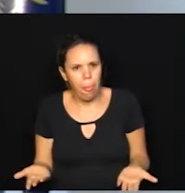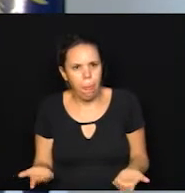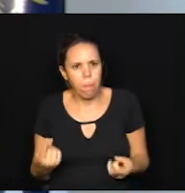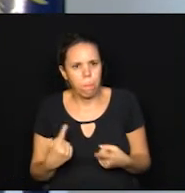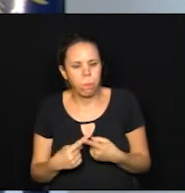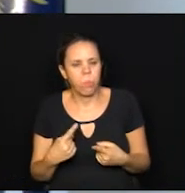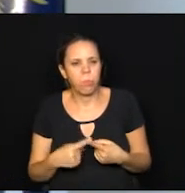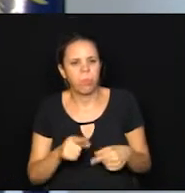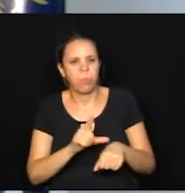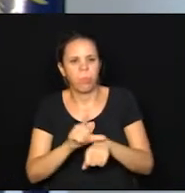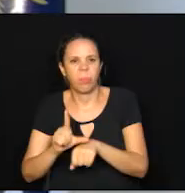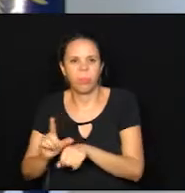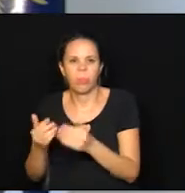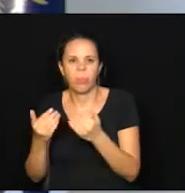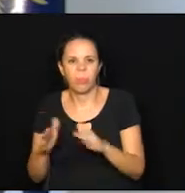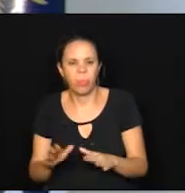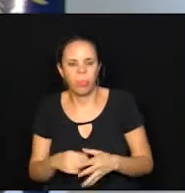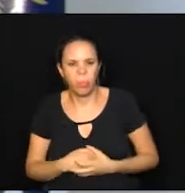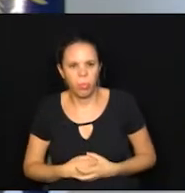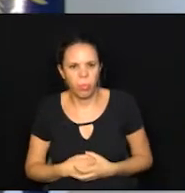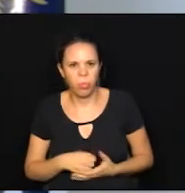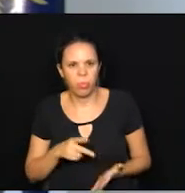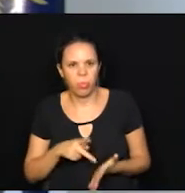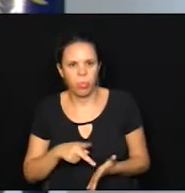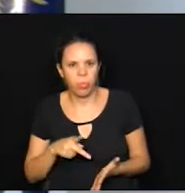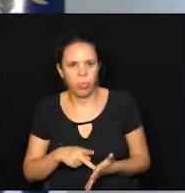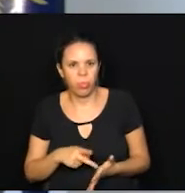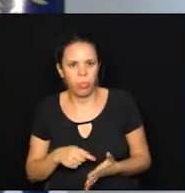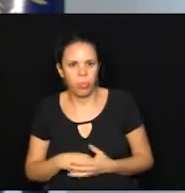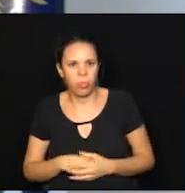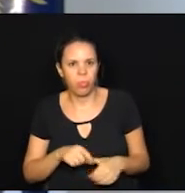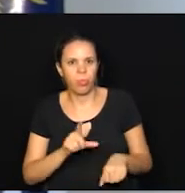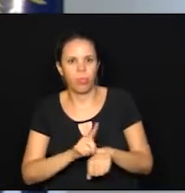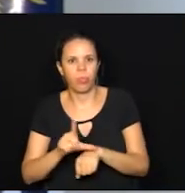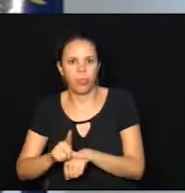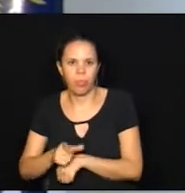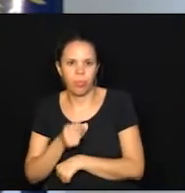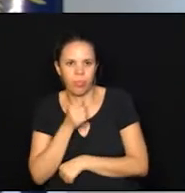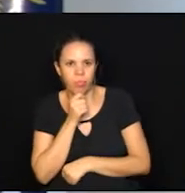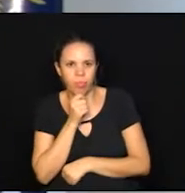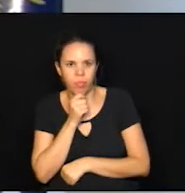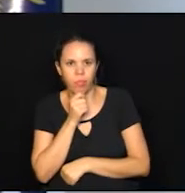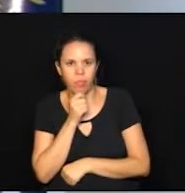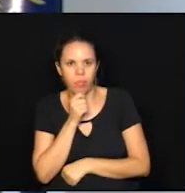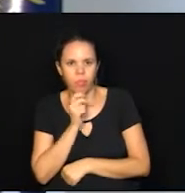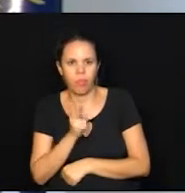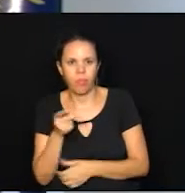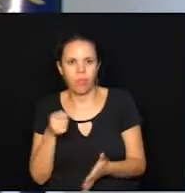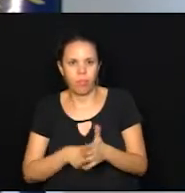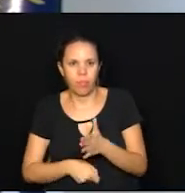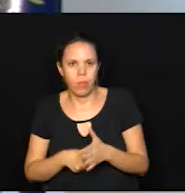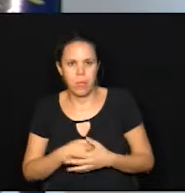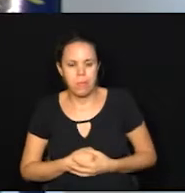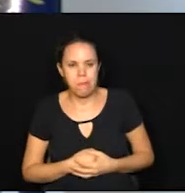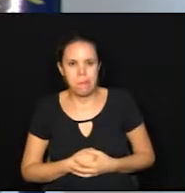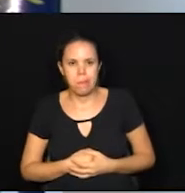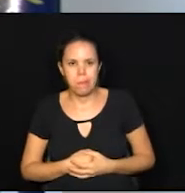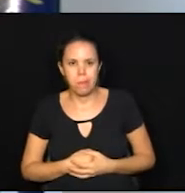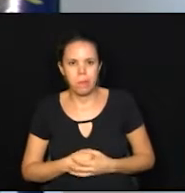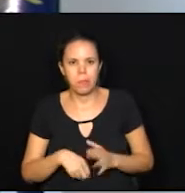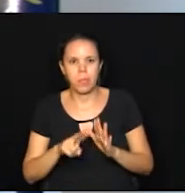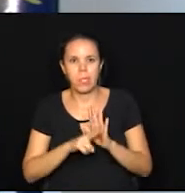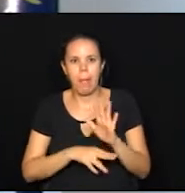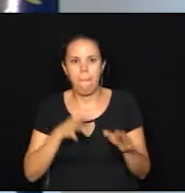os estabelecimentos abertos? Na verdade, os estabelecimentos comerciais que ainda insistem em infringir a